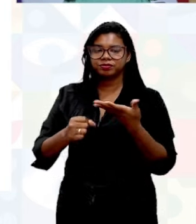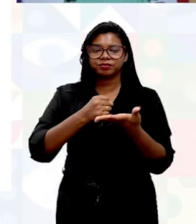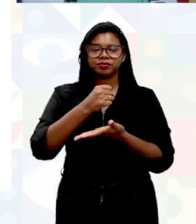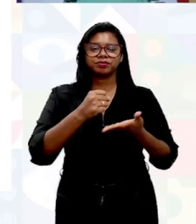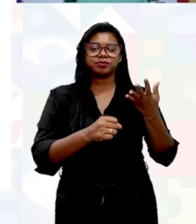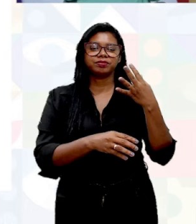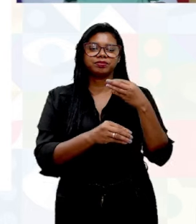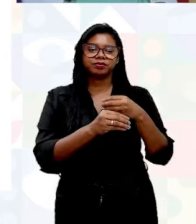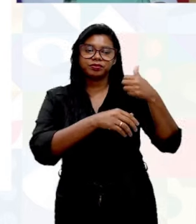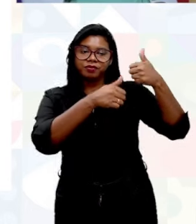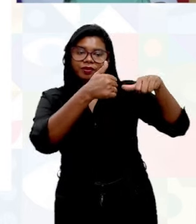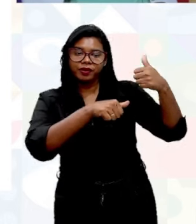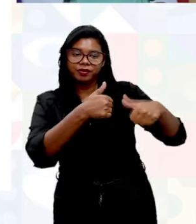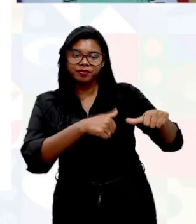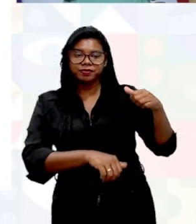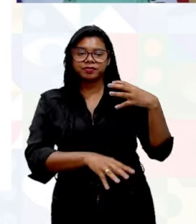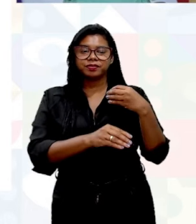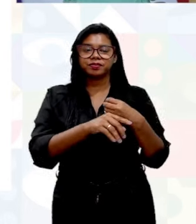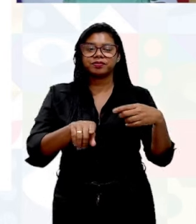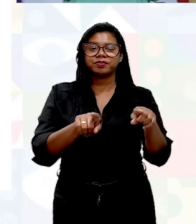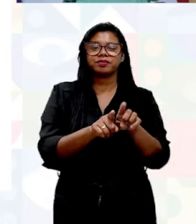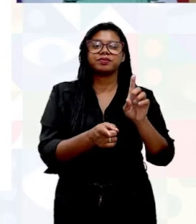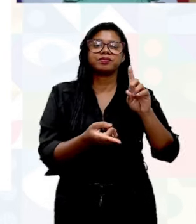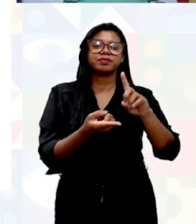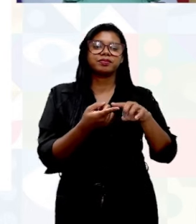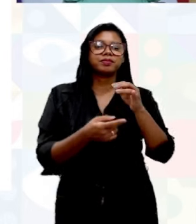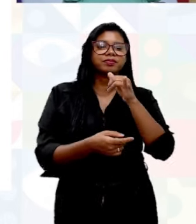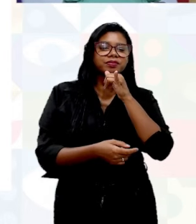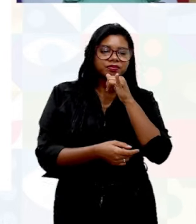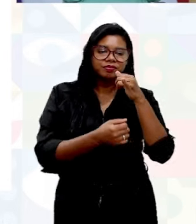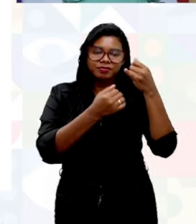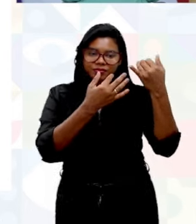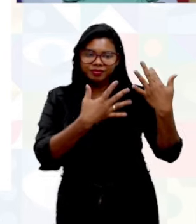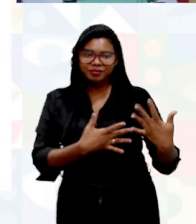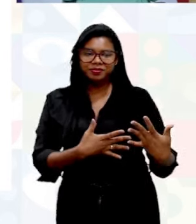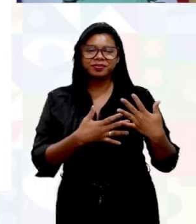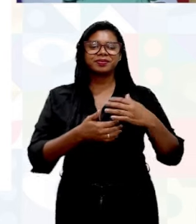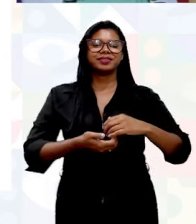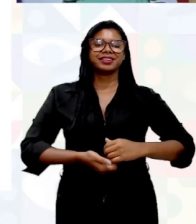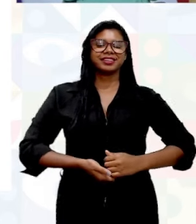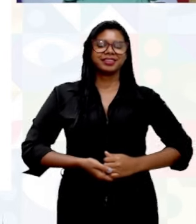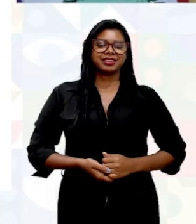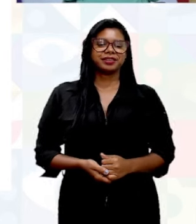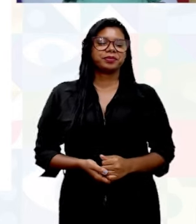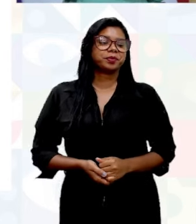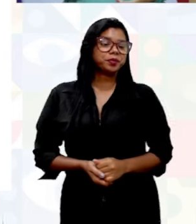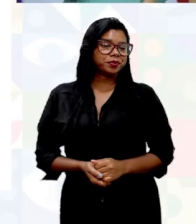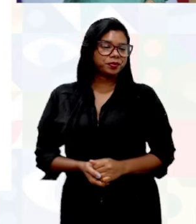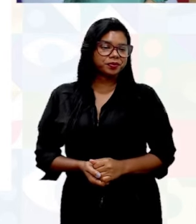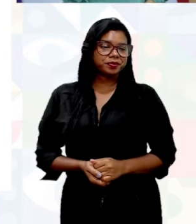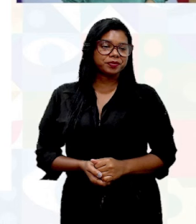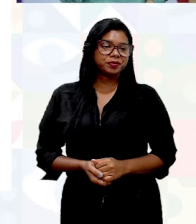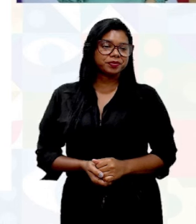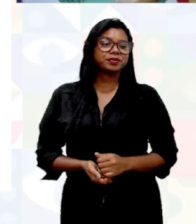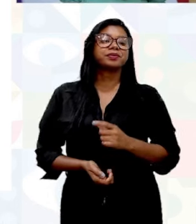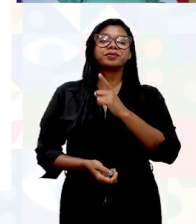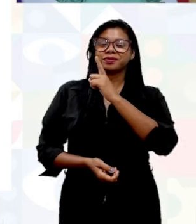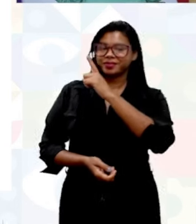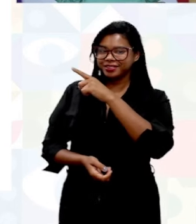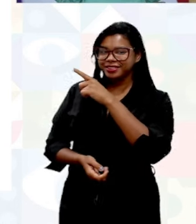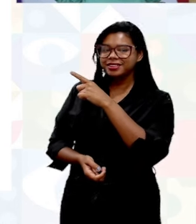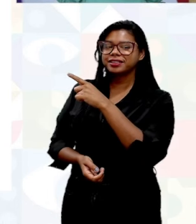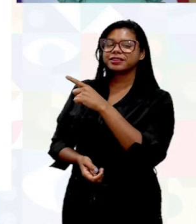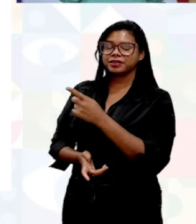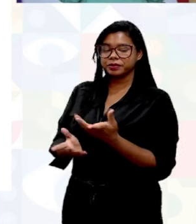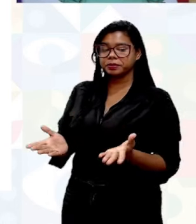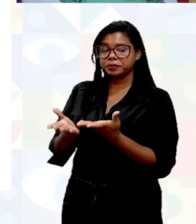em uma análise que seja uma análise assim, bem detalhada, tá? E ele costuma persuadir os seus